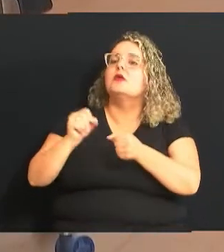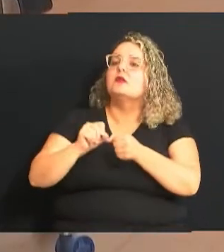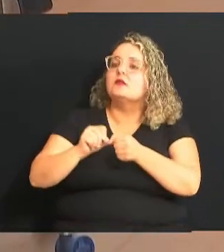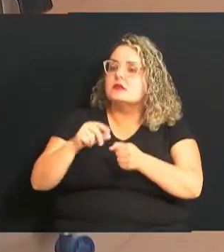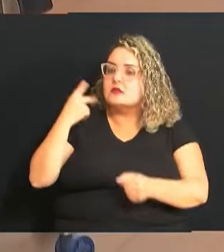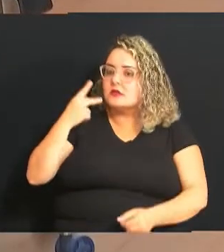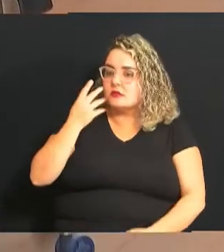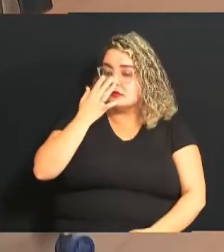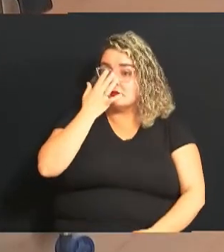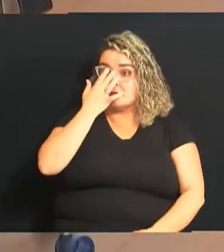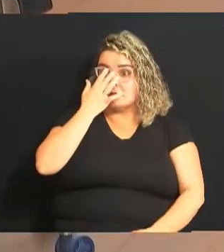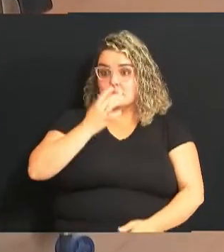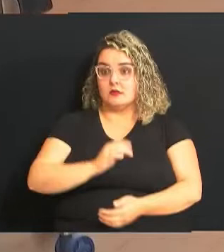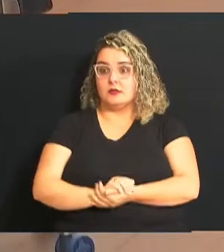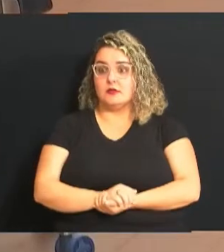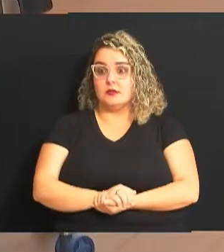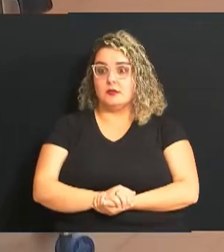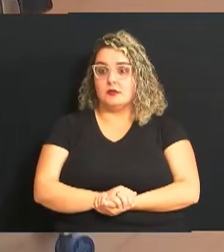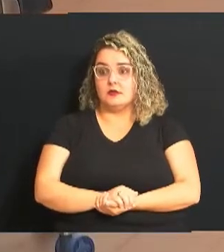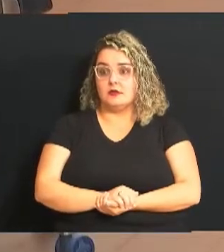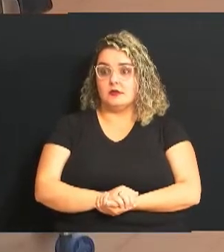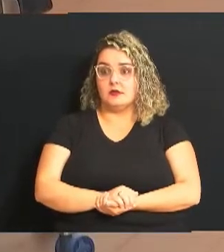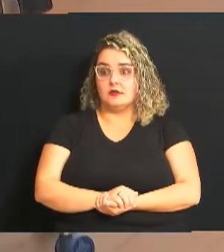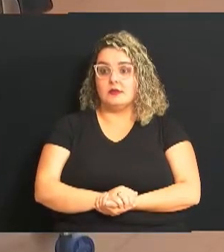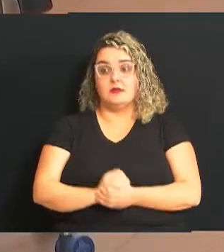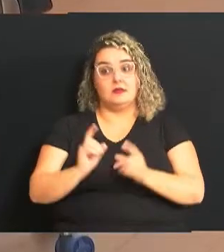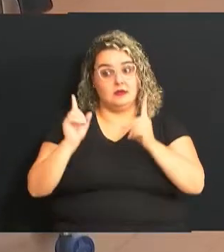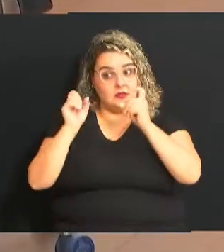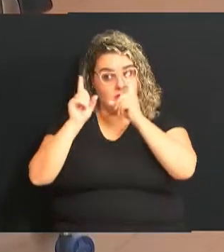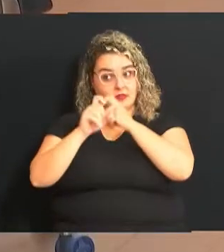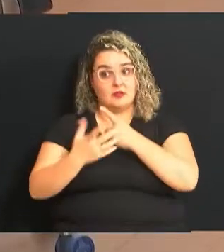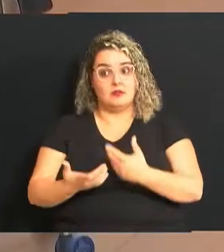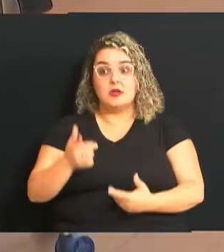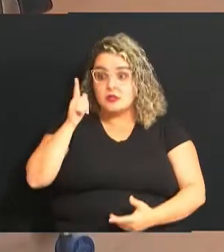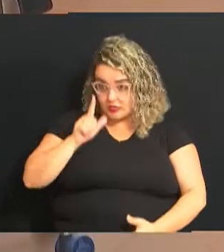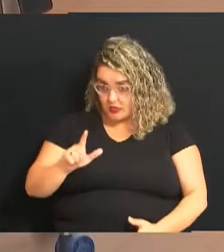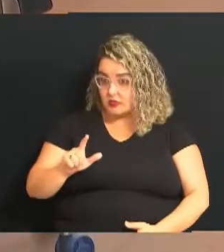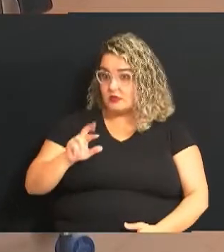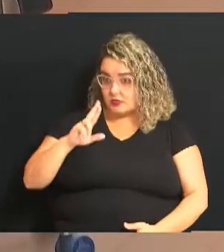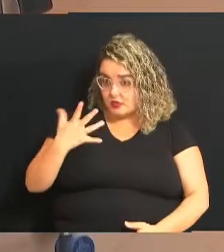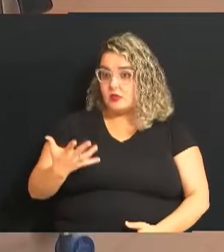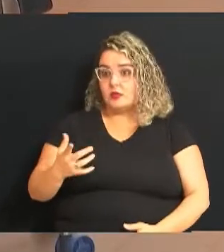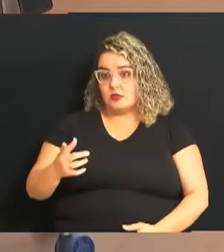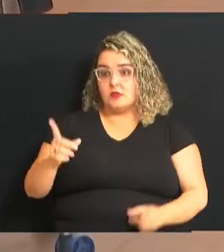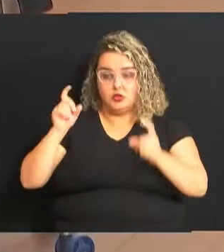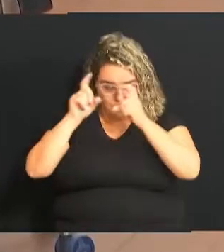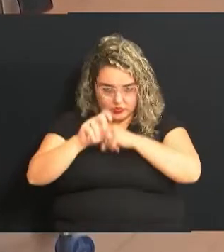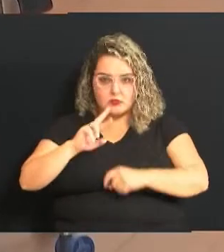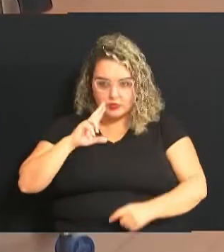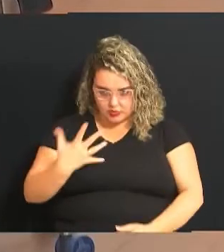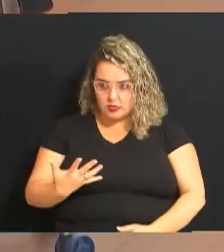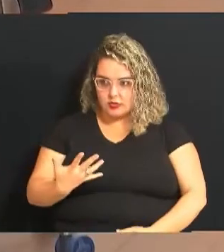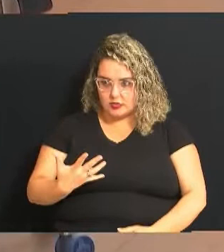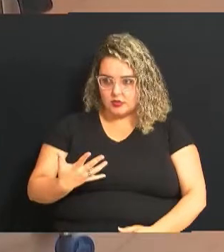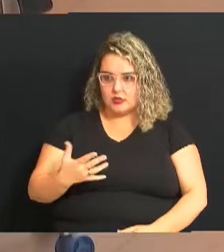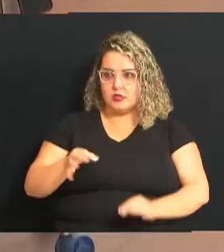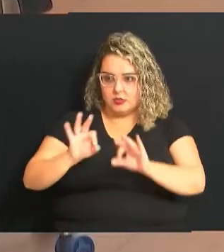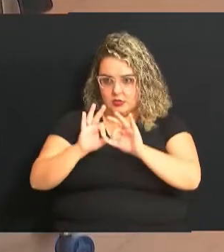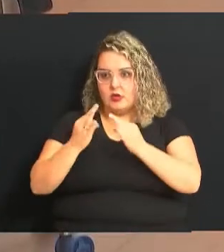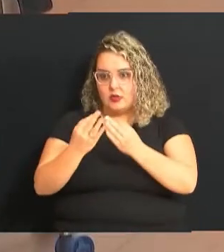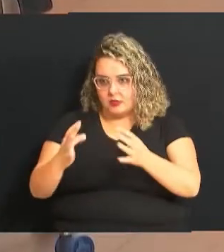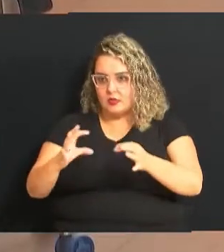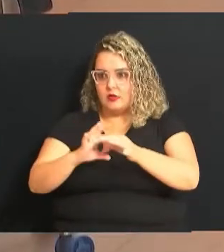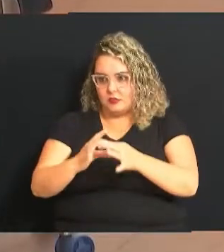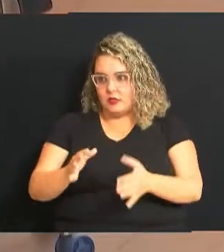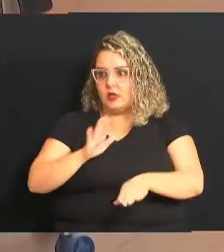vereador? Sim, foi complicado. Mas conseguiram resolver? Conseguiu. A família também, nessa hora, a união da família